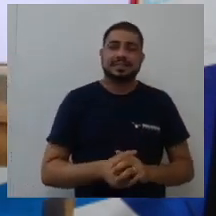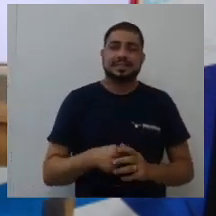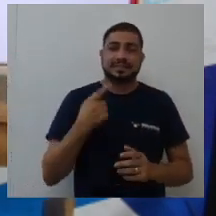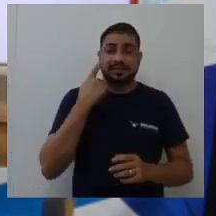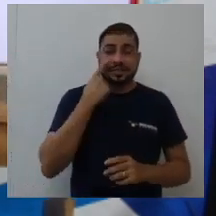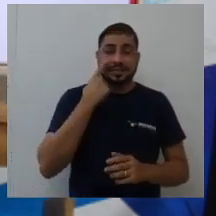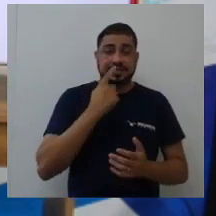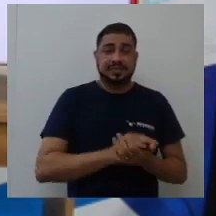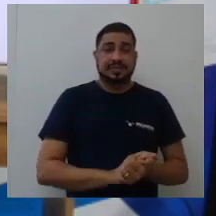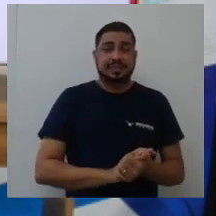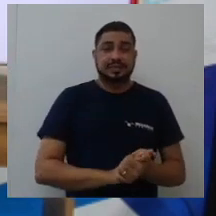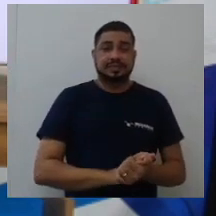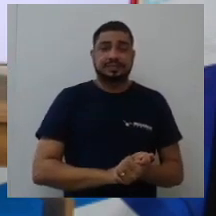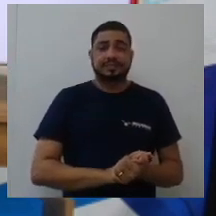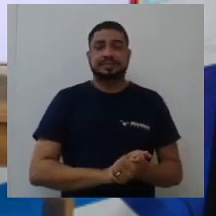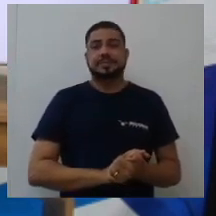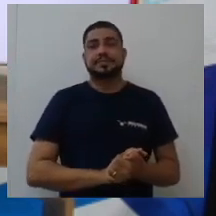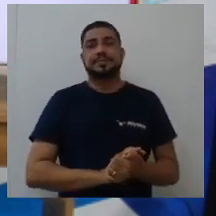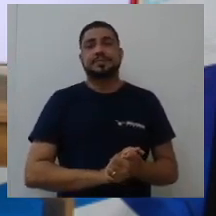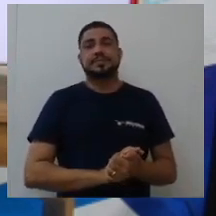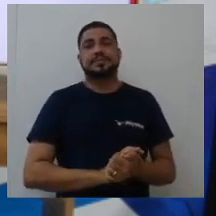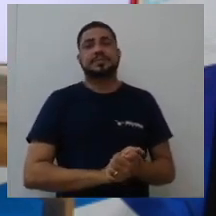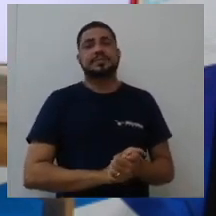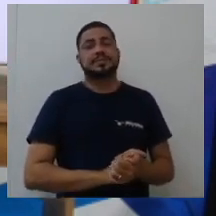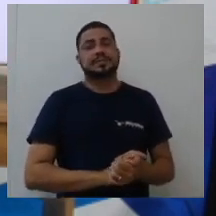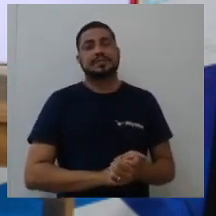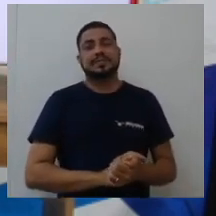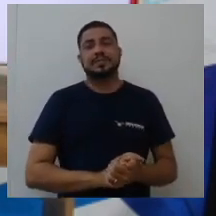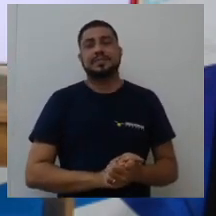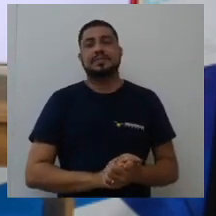Olha só, vamos lá.